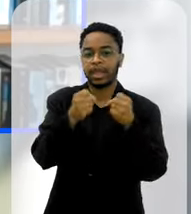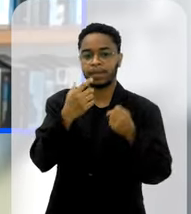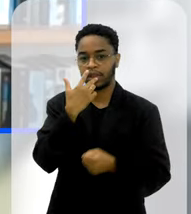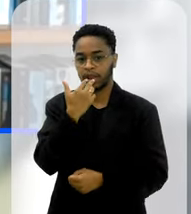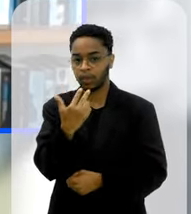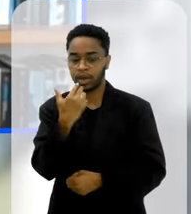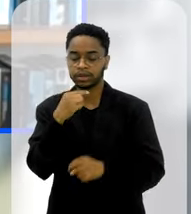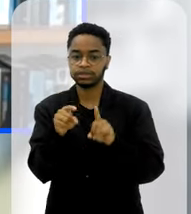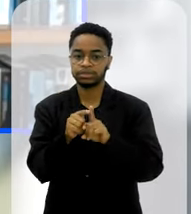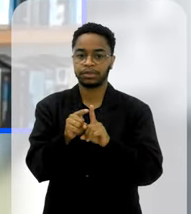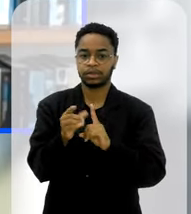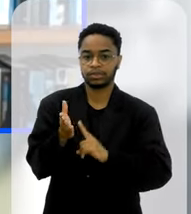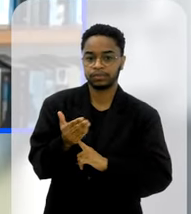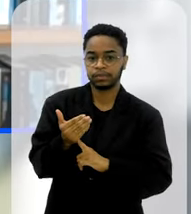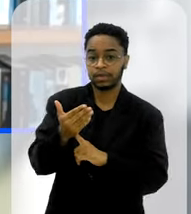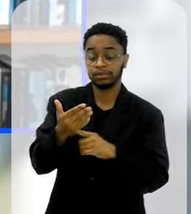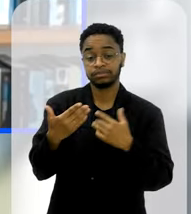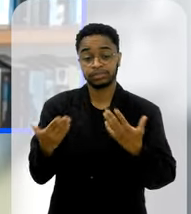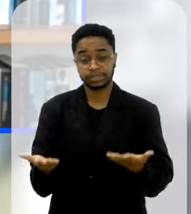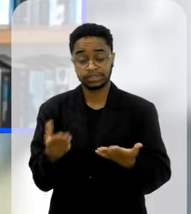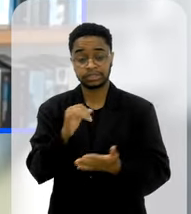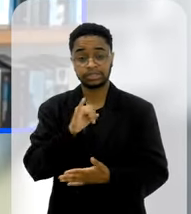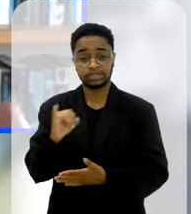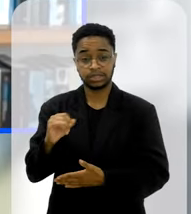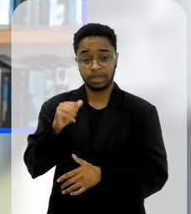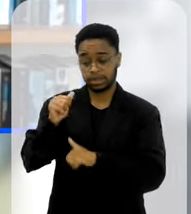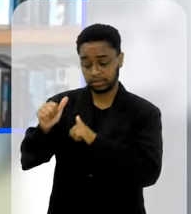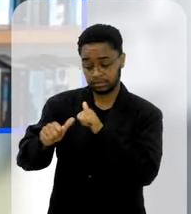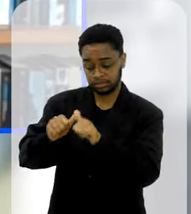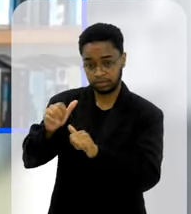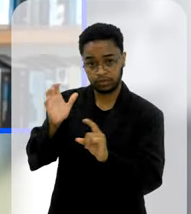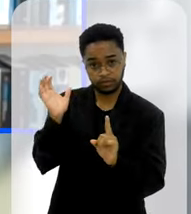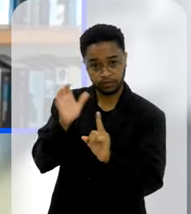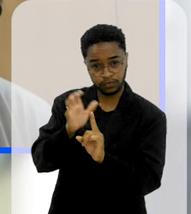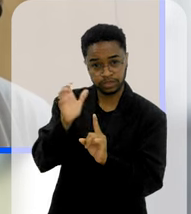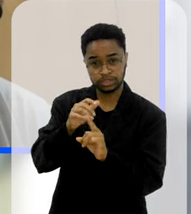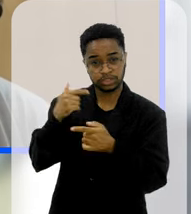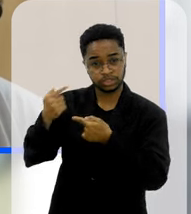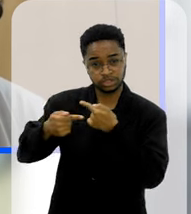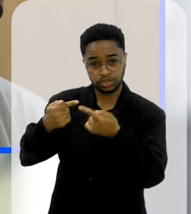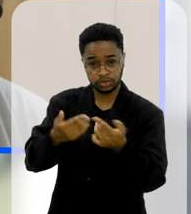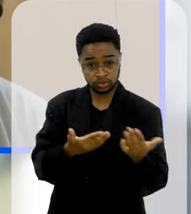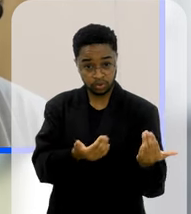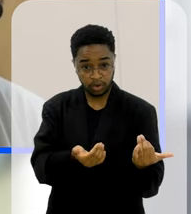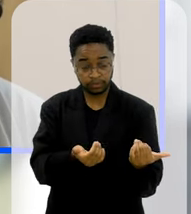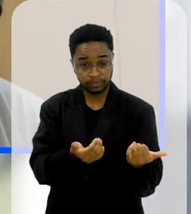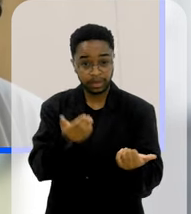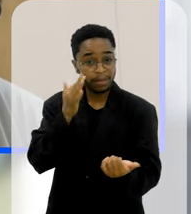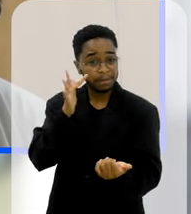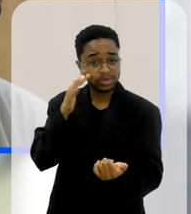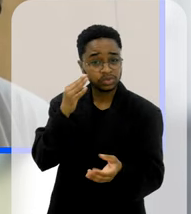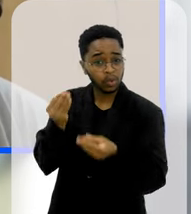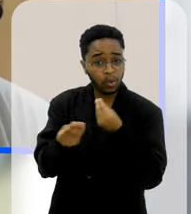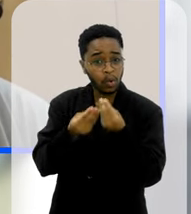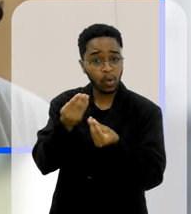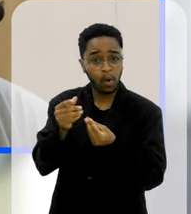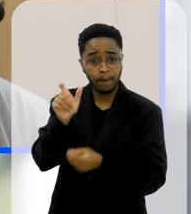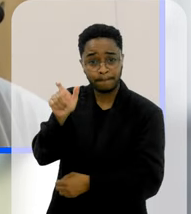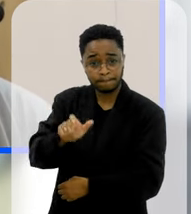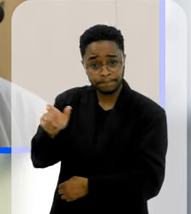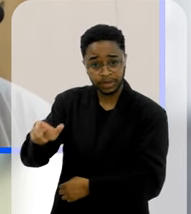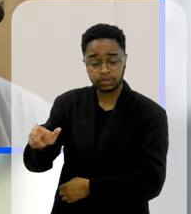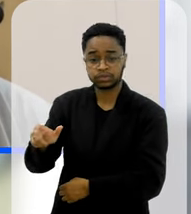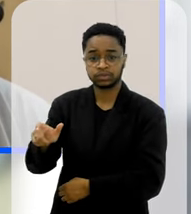profunda de linguagem, de tecnologia. Então, se as transformações impactam gerações muito mais